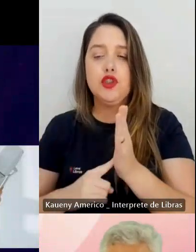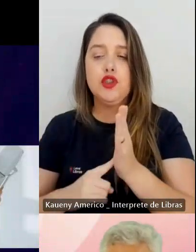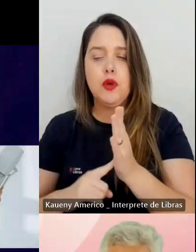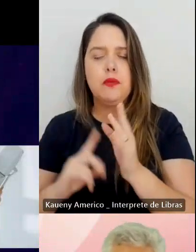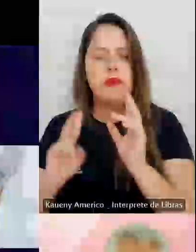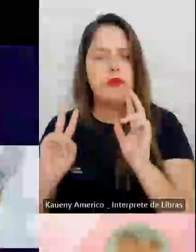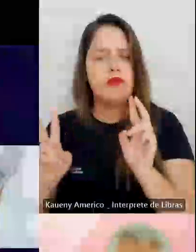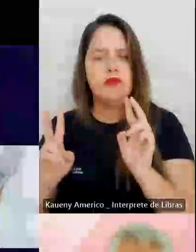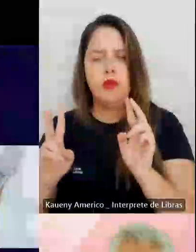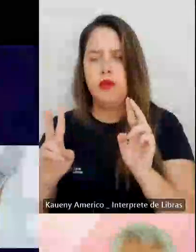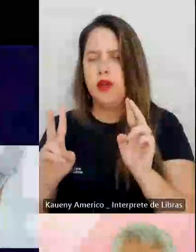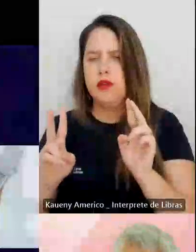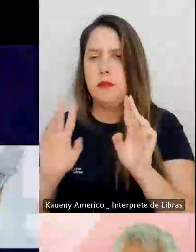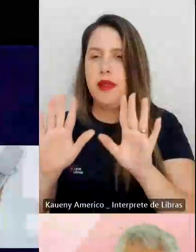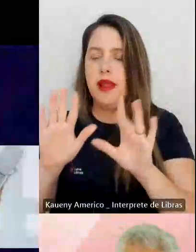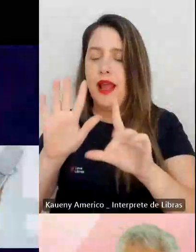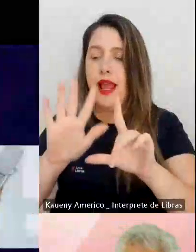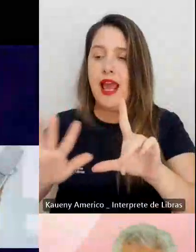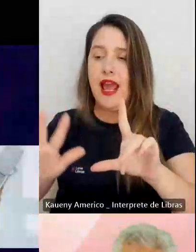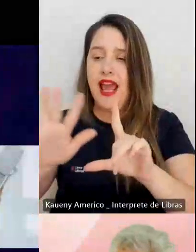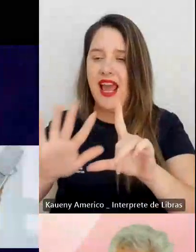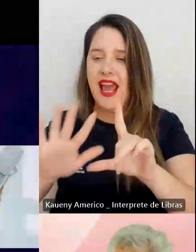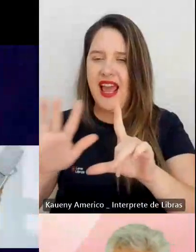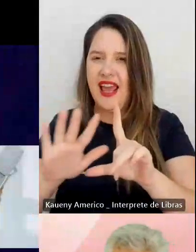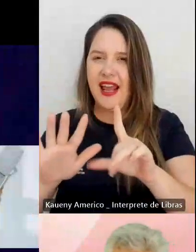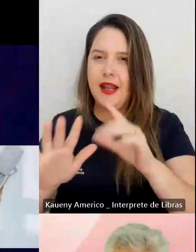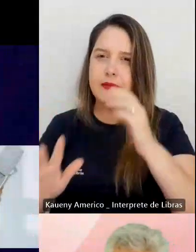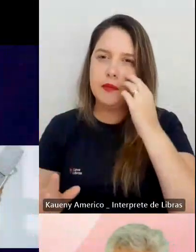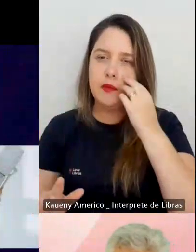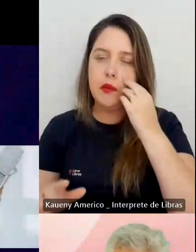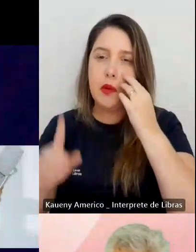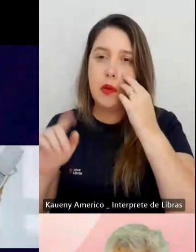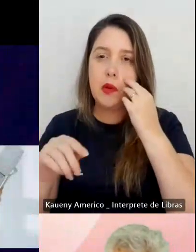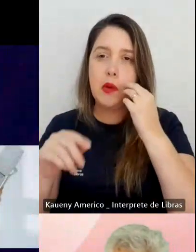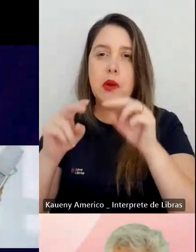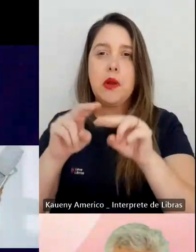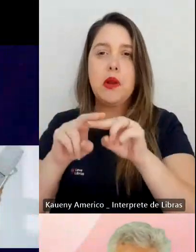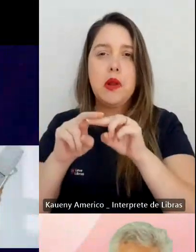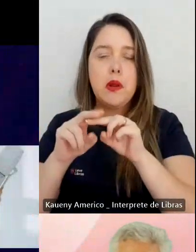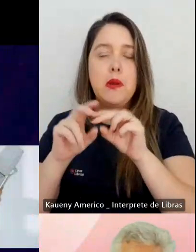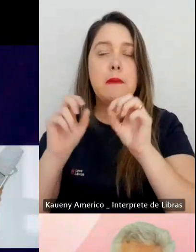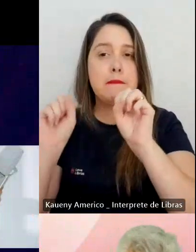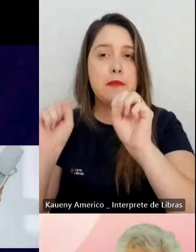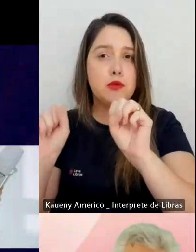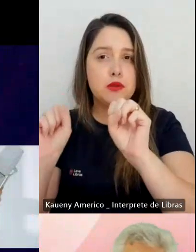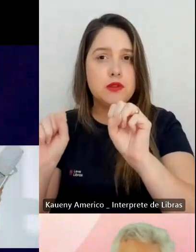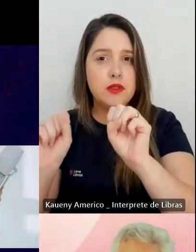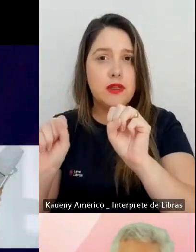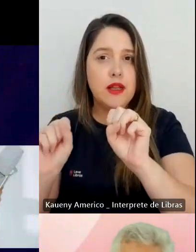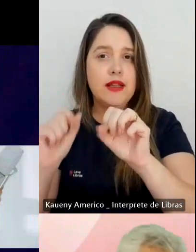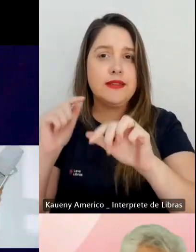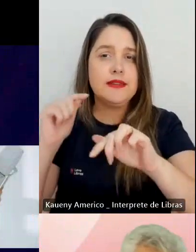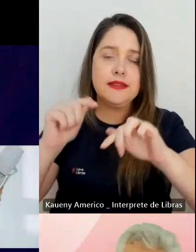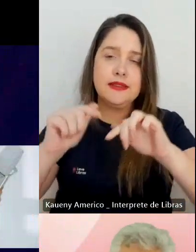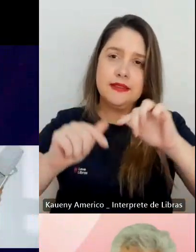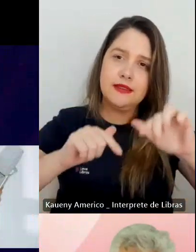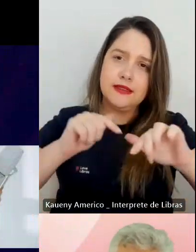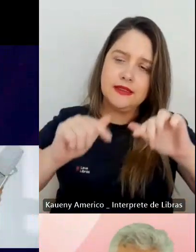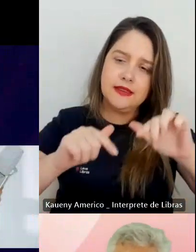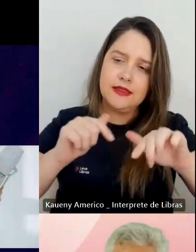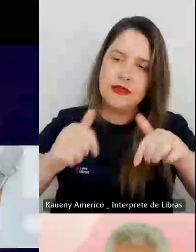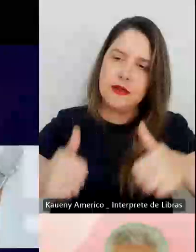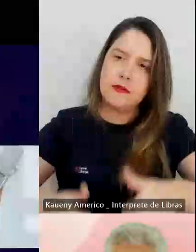essa imagem ela é digitalizada. E com isso, essa imagem ela pode ser trabalhada, pode ser melhor